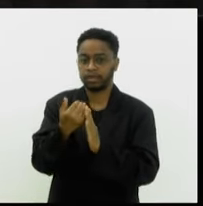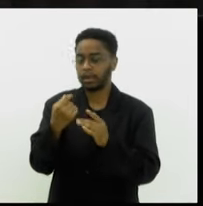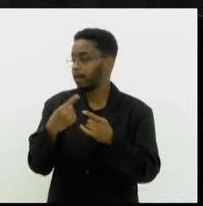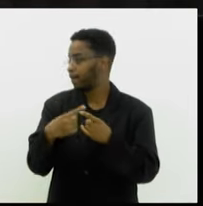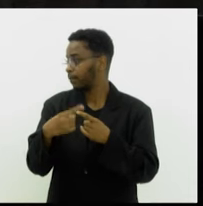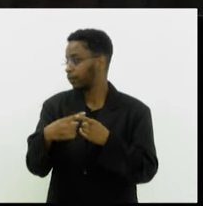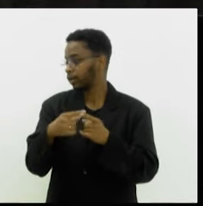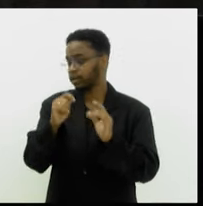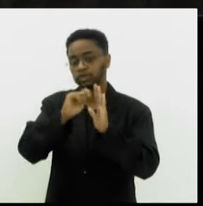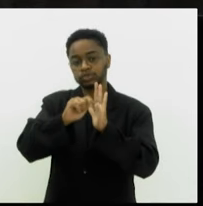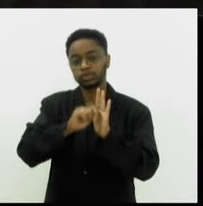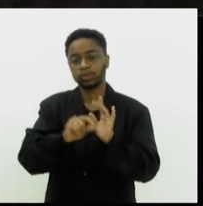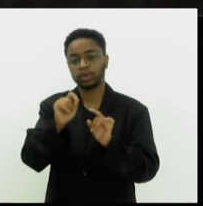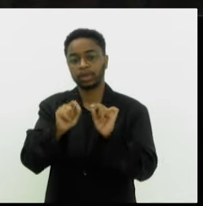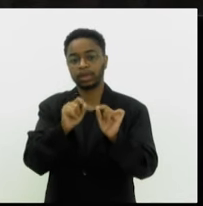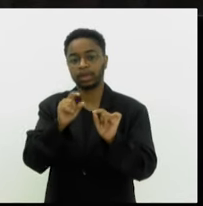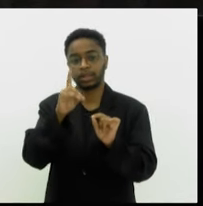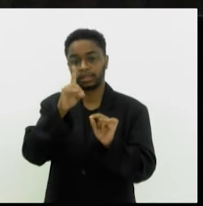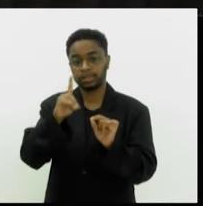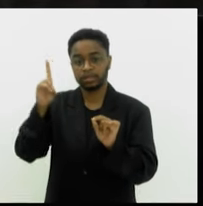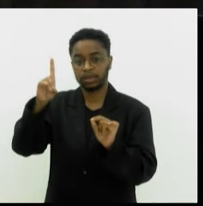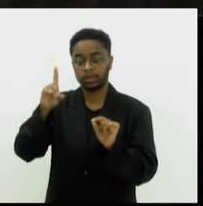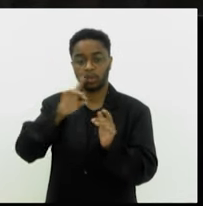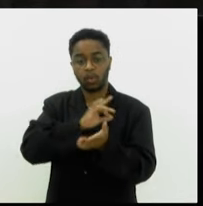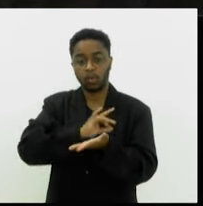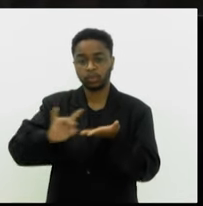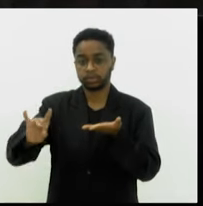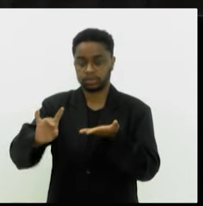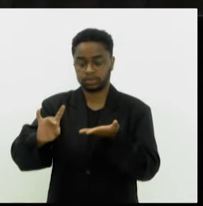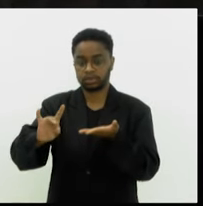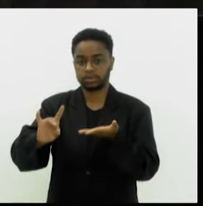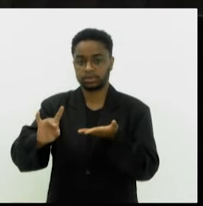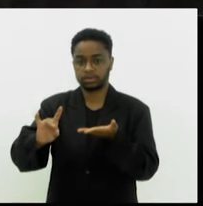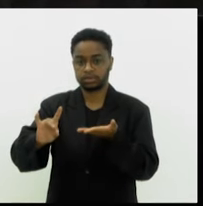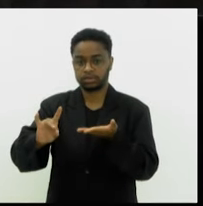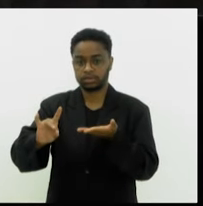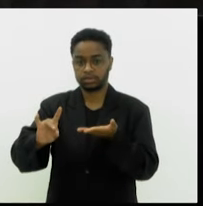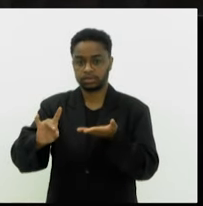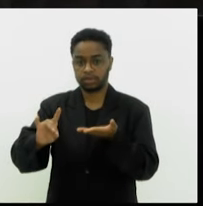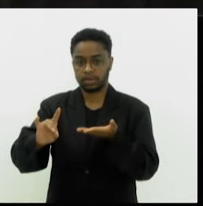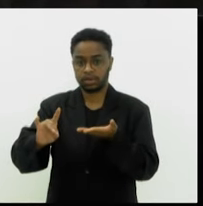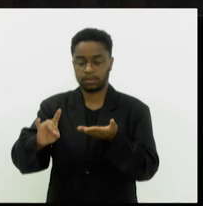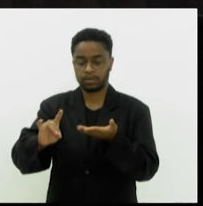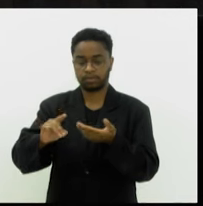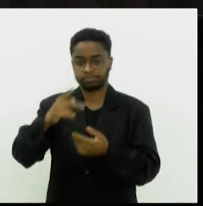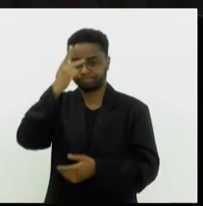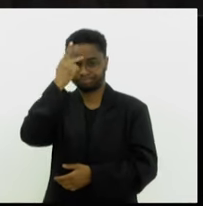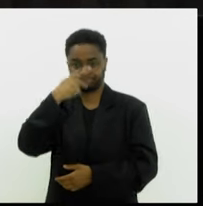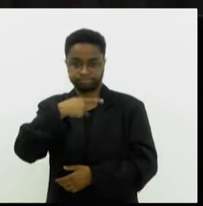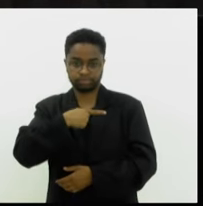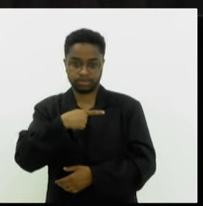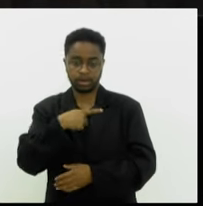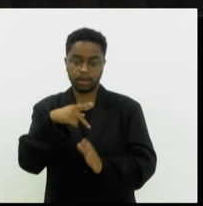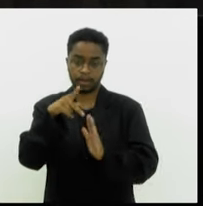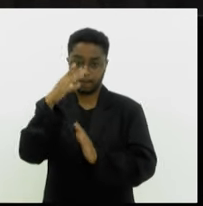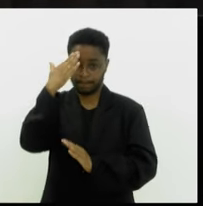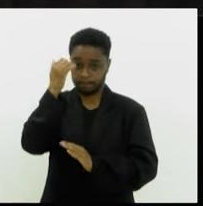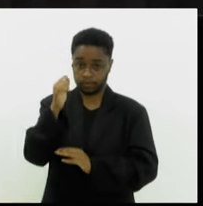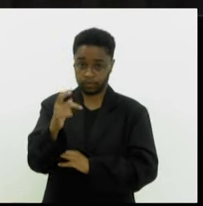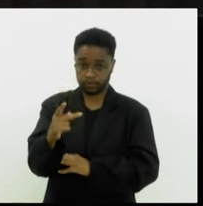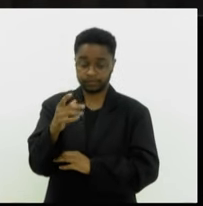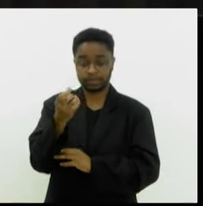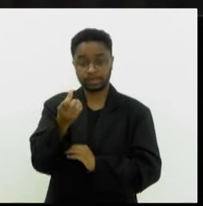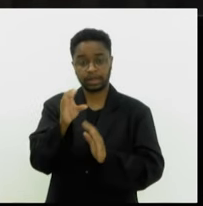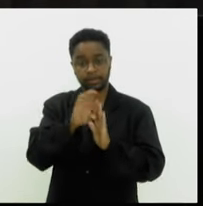escrito lá? O Senhor odeia olhos altivos. Está escrito, Provérbios 6,